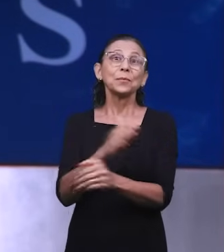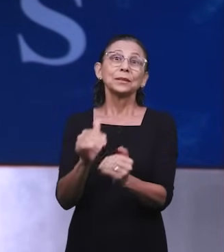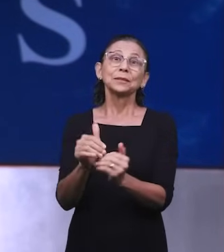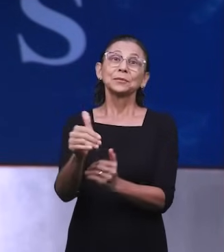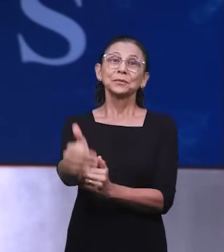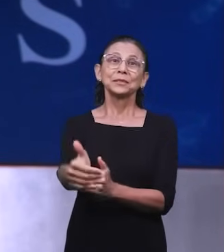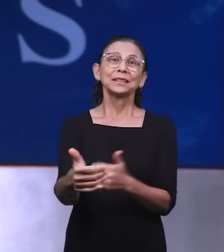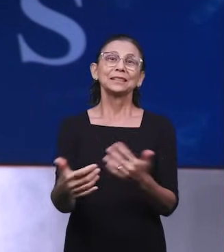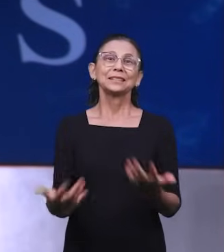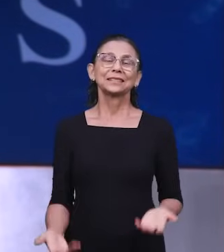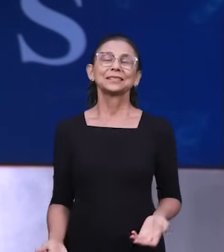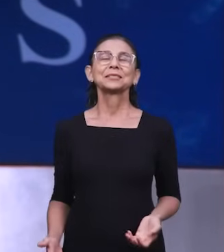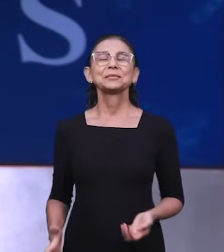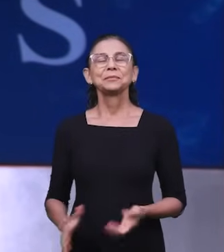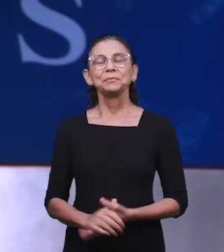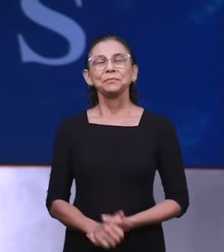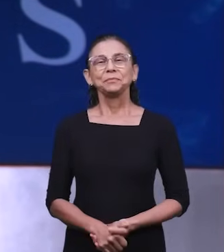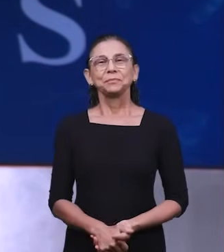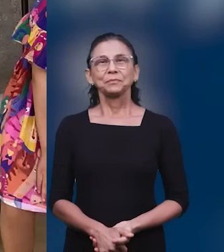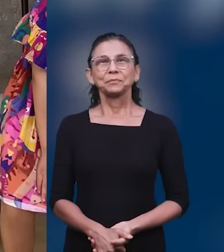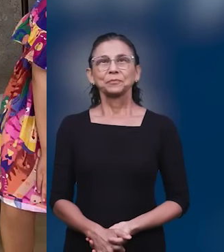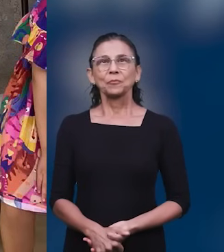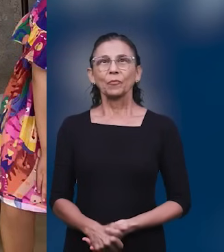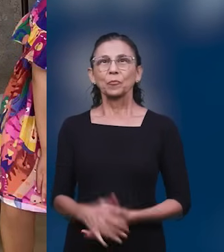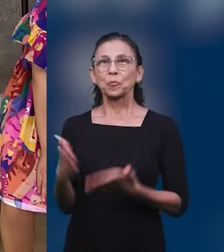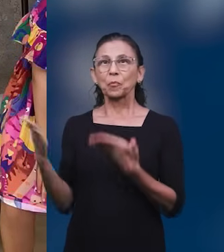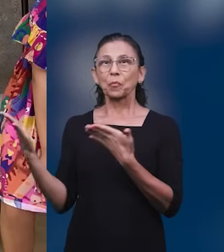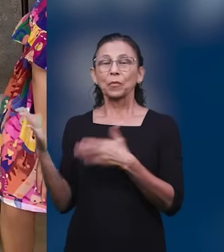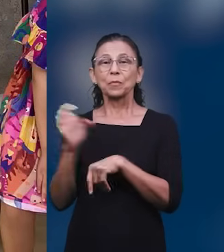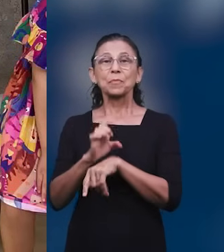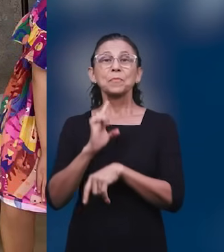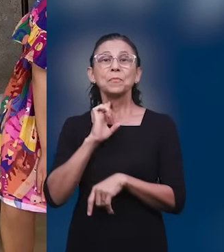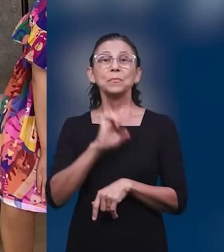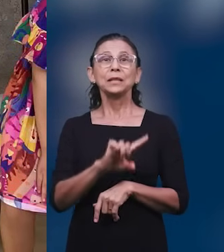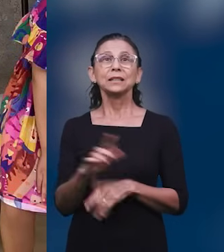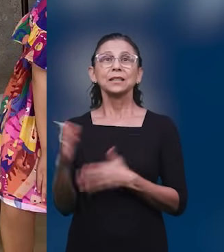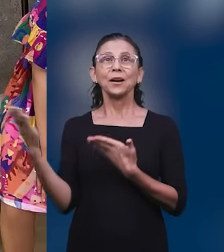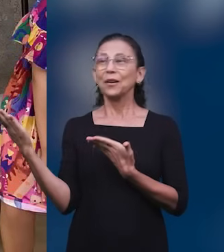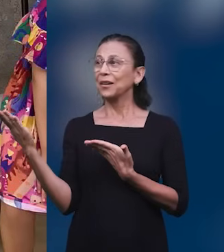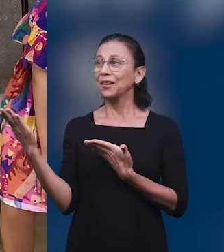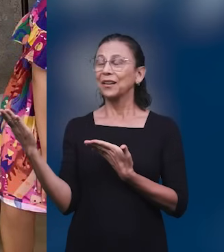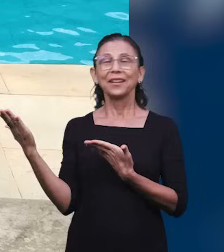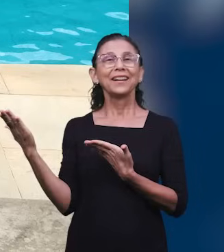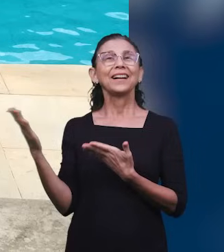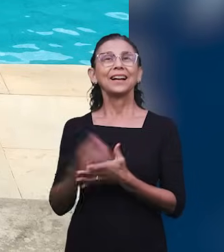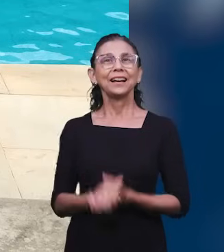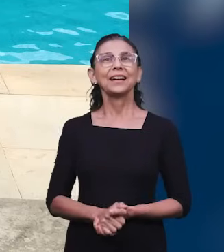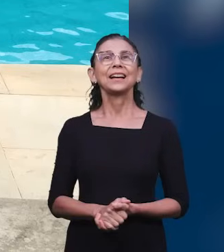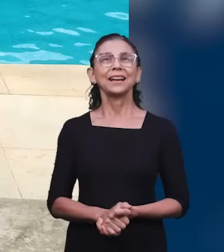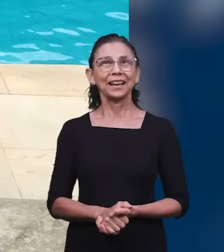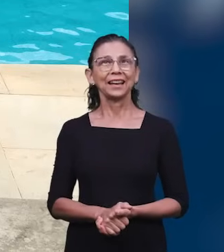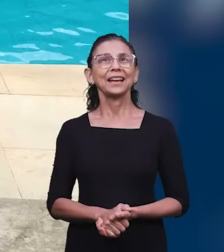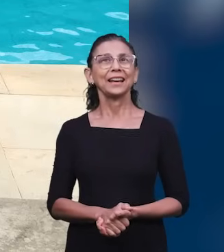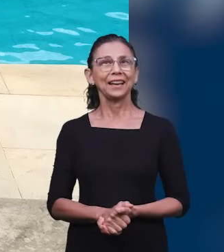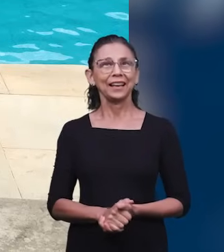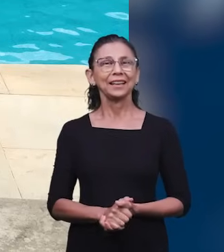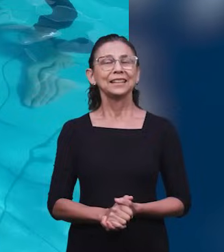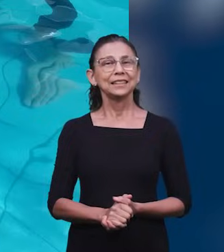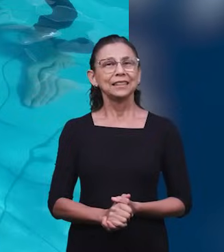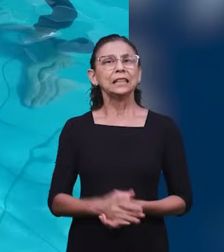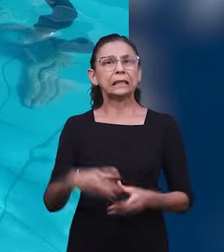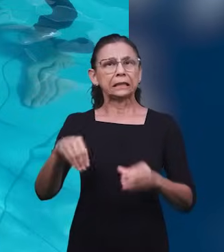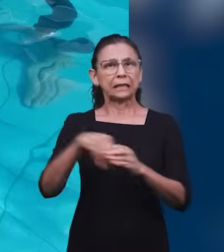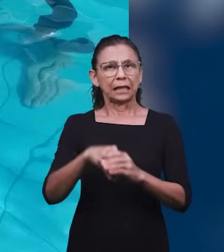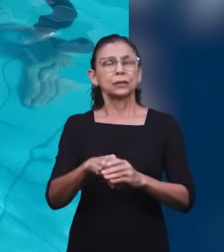Jesus. E começando com os batismos, vamos agora para Arcos, Minas Gerais. Olha os irmãos de Arcos aí. Batismo na cidade de Curvelo,